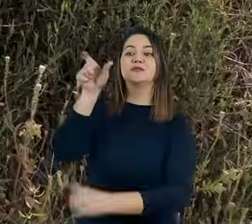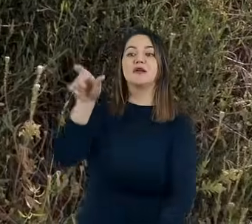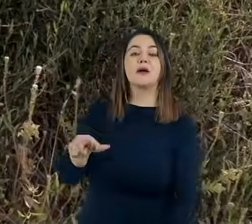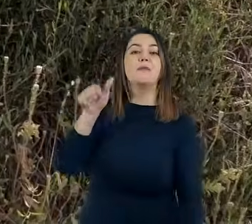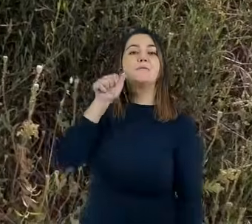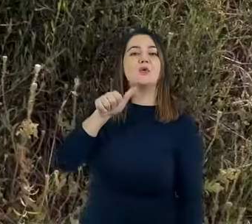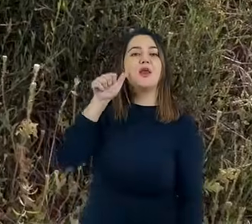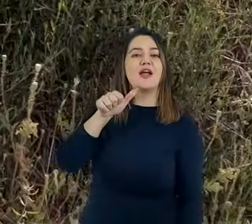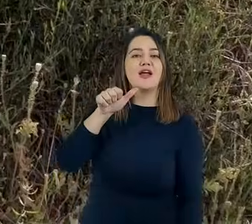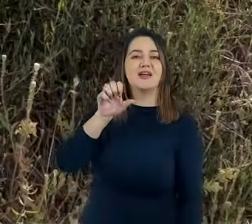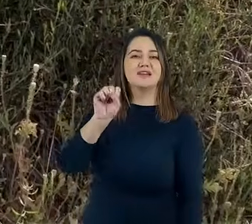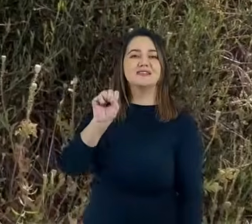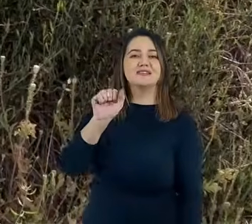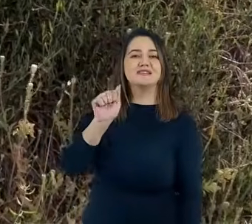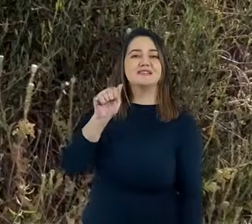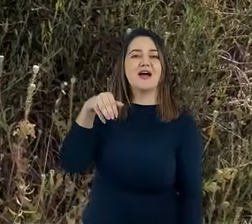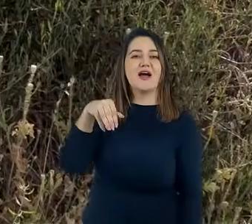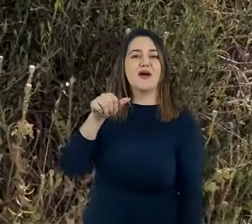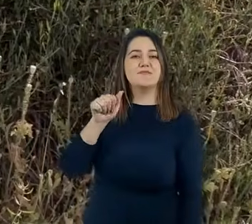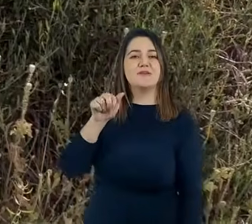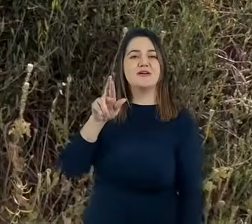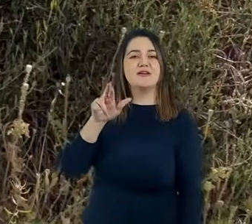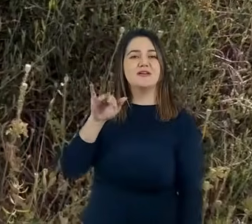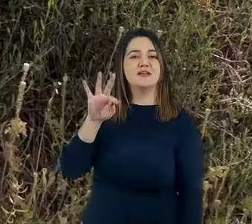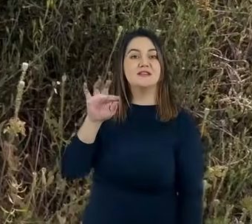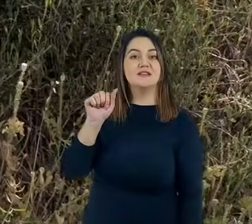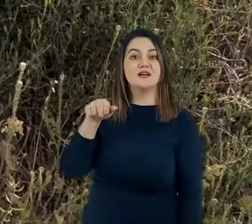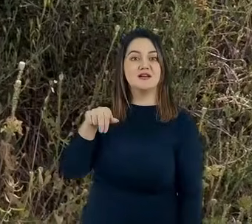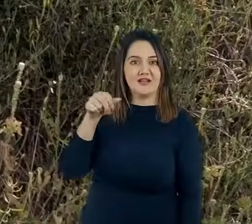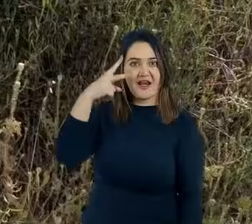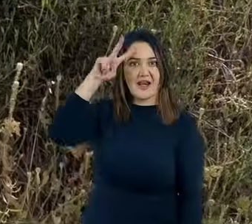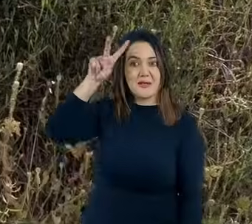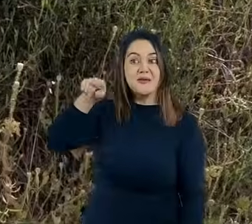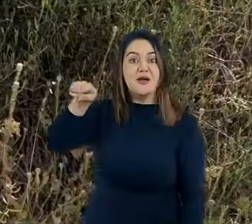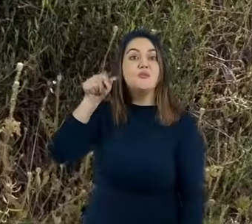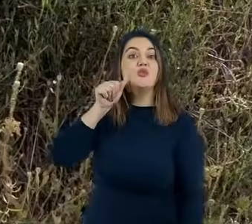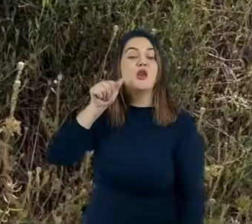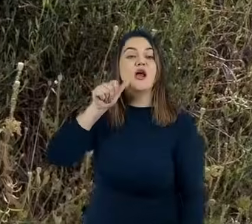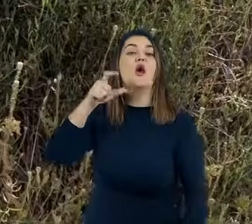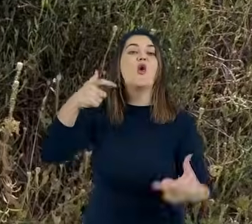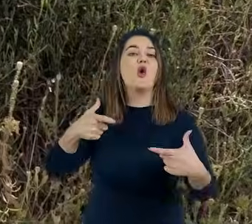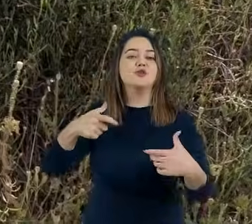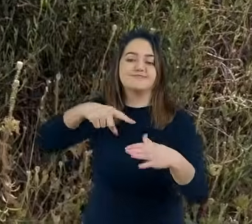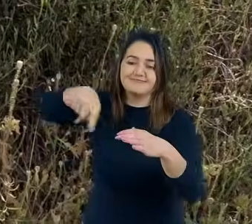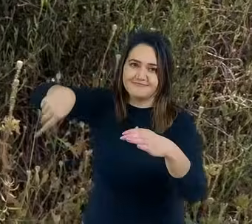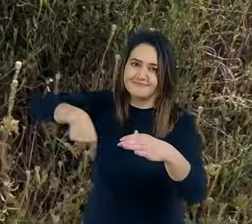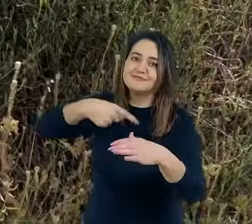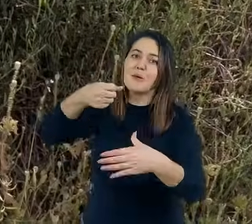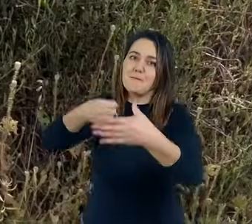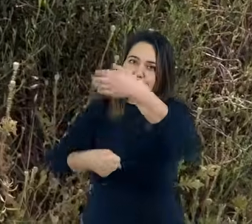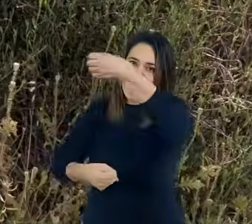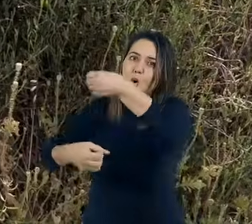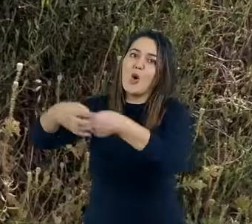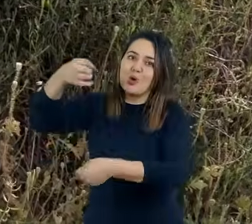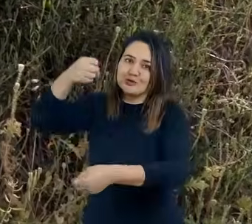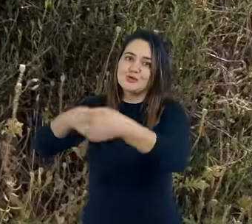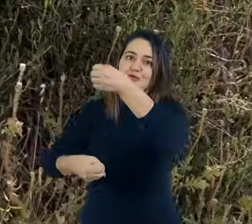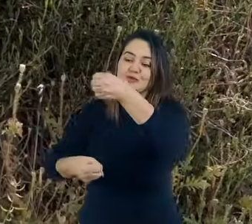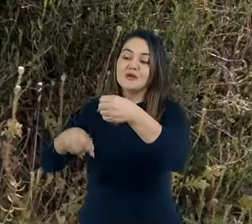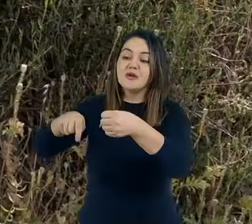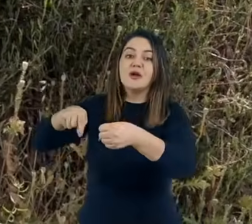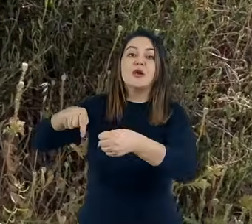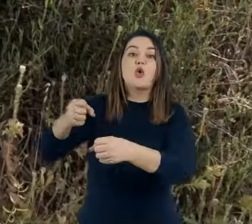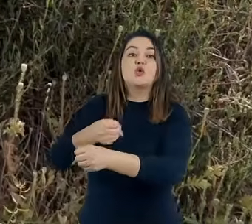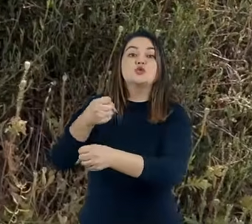samaritana num daqueles antigos poços que haviam sido feitos por um dos patriarcas, o poço de Jacó.